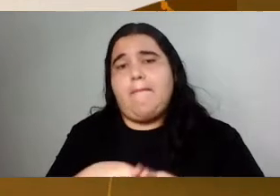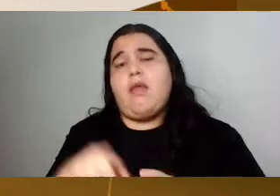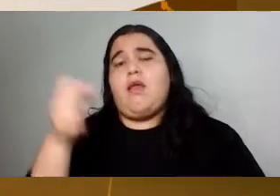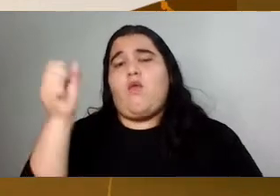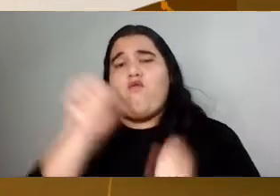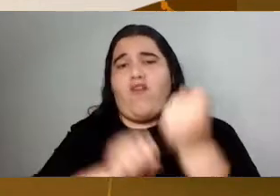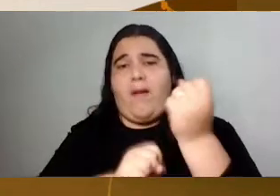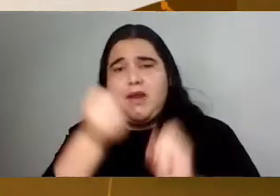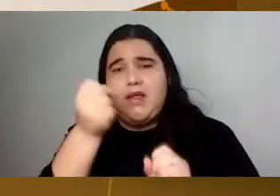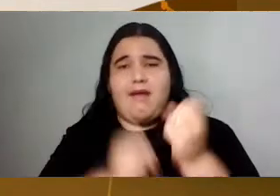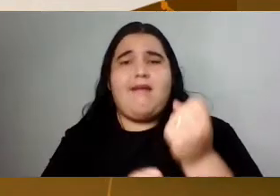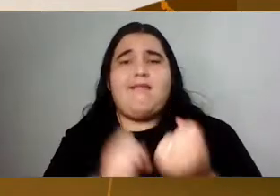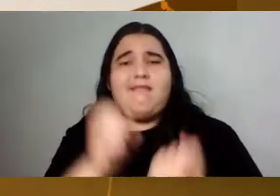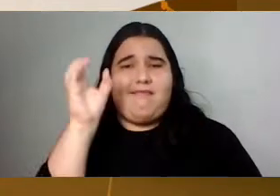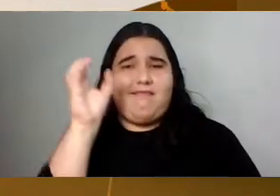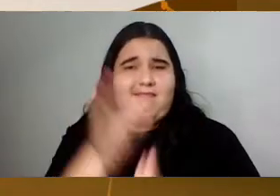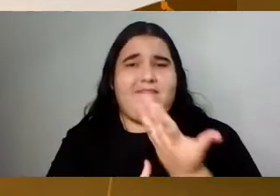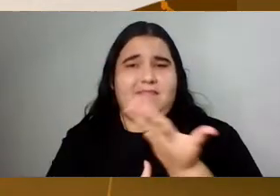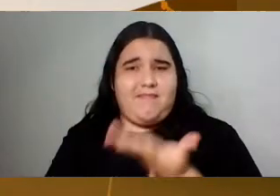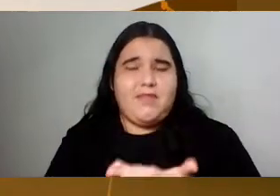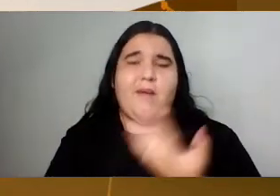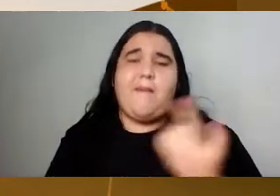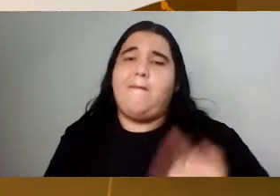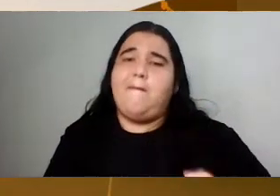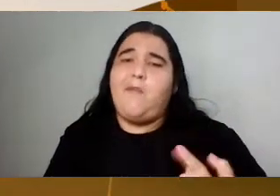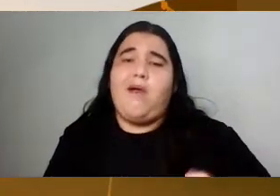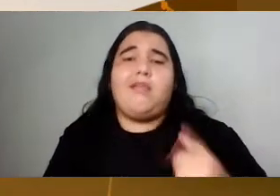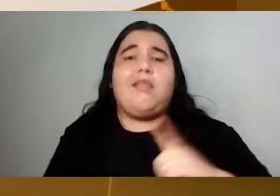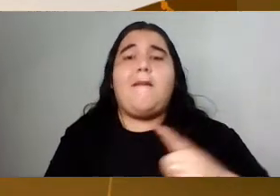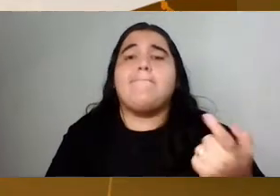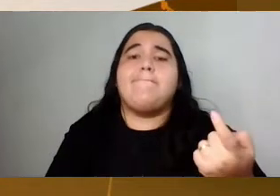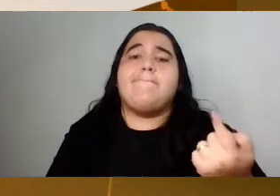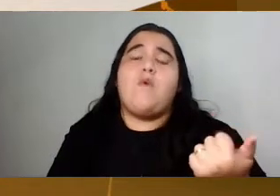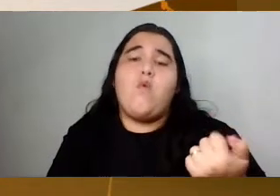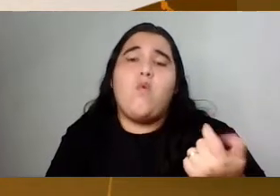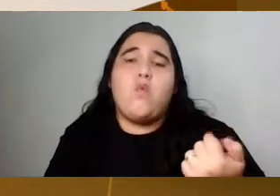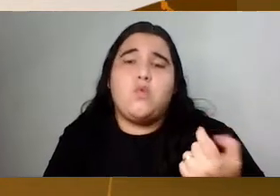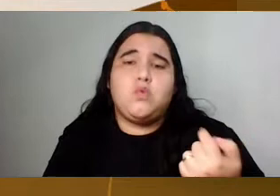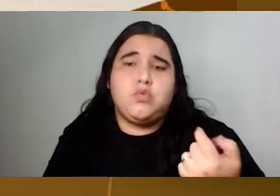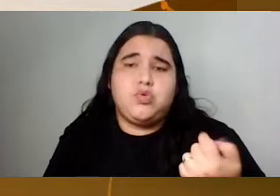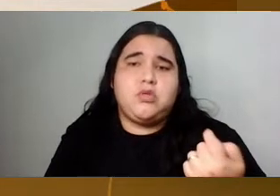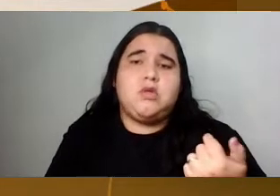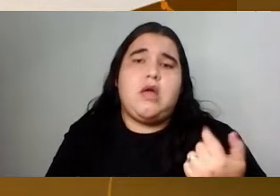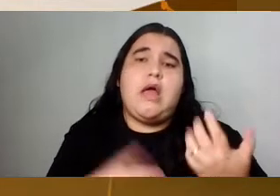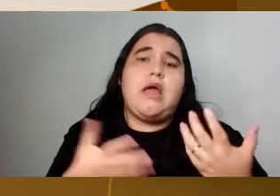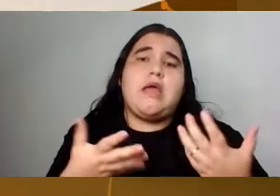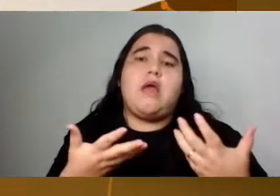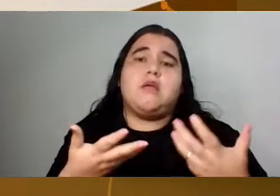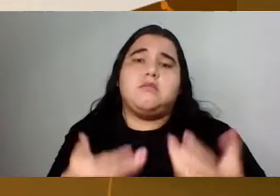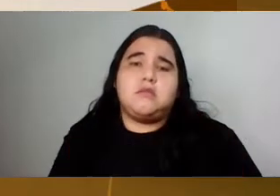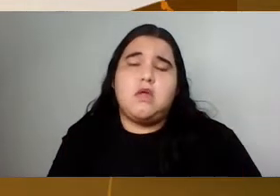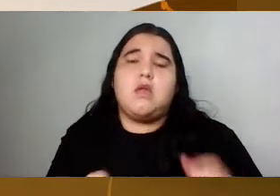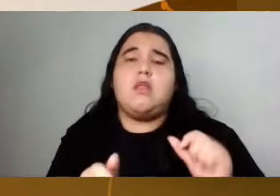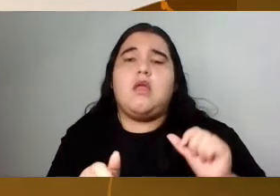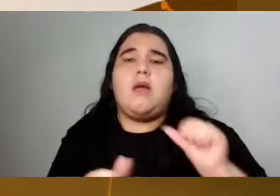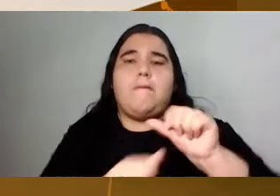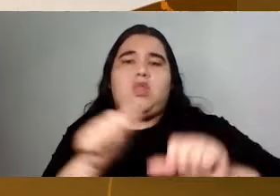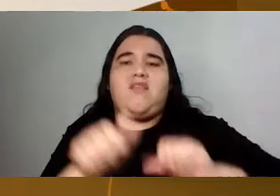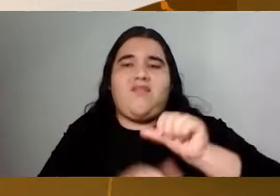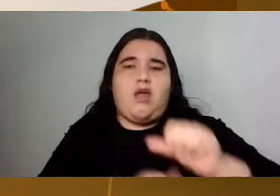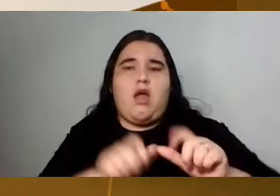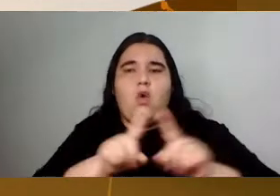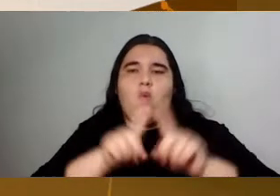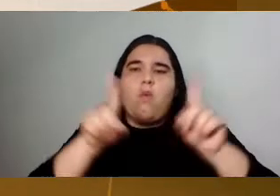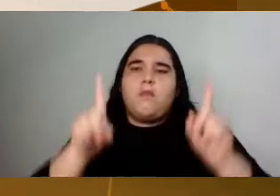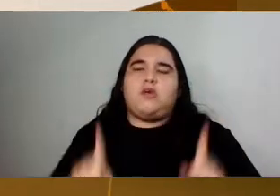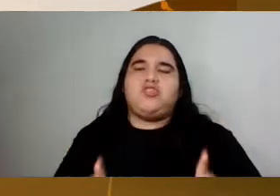não é comum você encontrar fabricantes no mercado que aceitem você mexer no projeto, alterar projetos para adequar